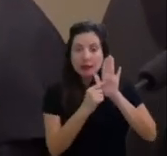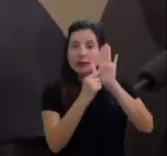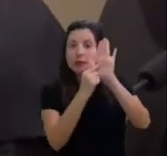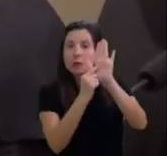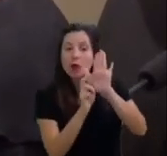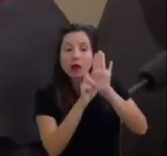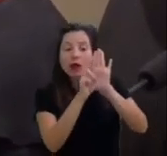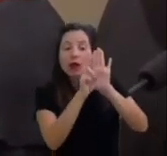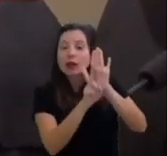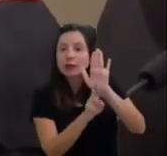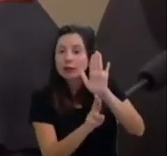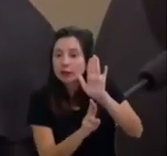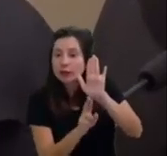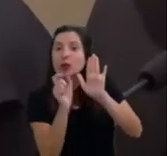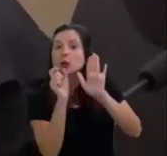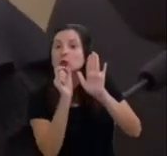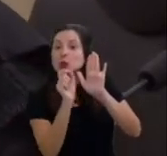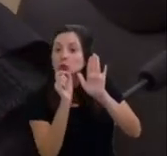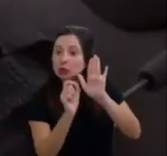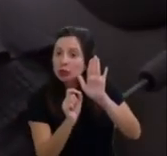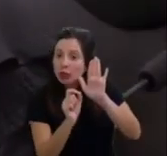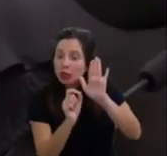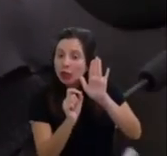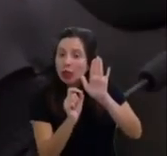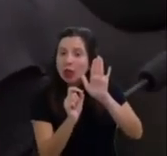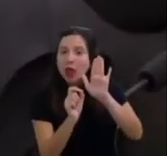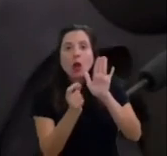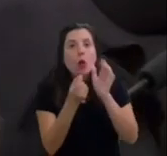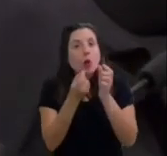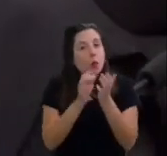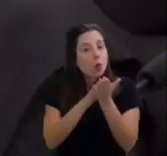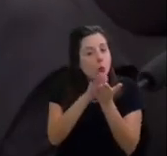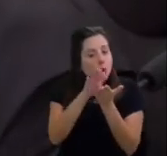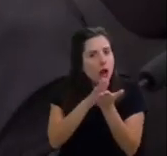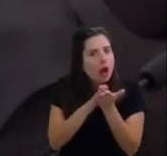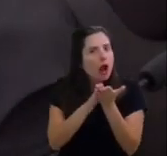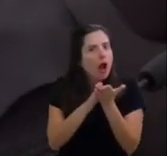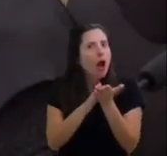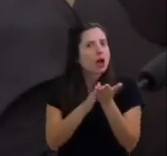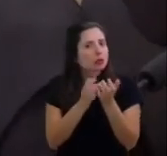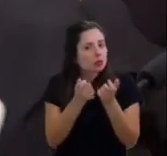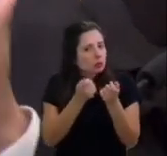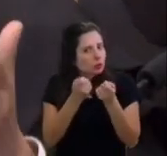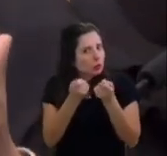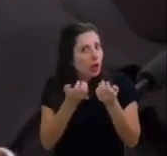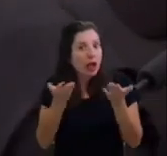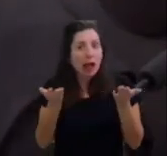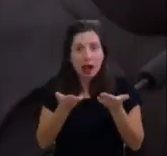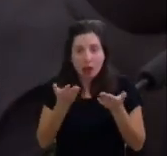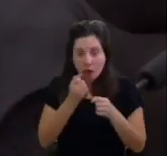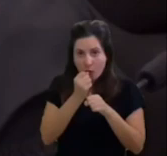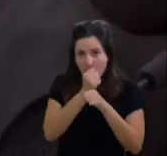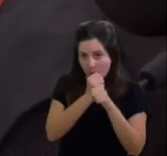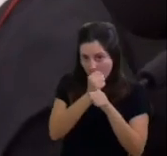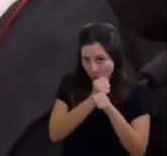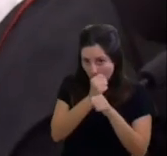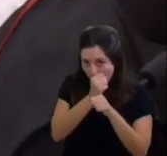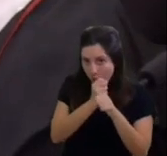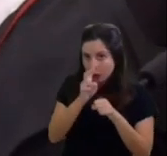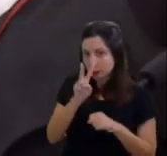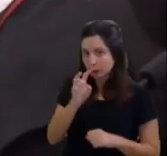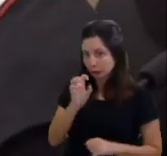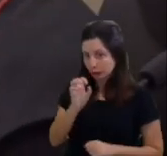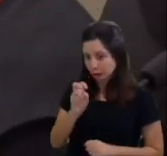logo, a necessidade de moderação dos gastos. Agora, em 2024, há pouco mais de um mês, esse artigo recebeu